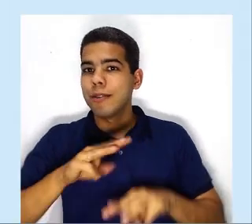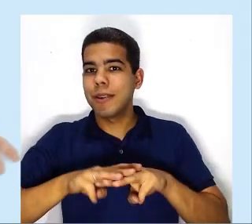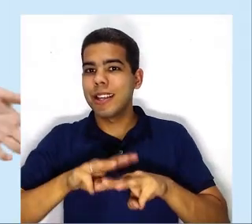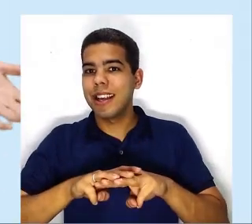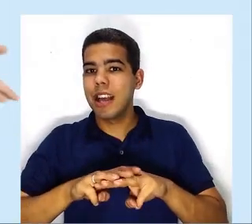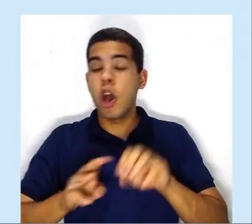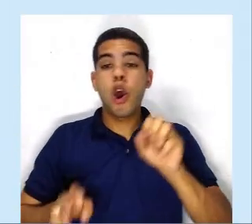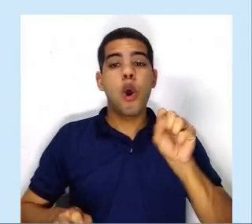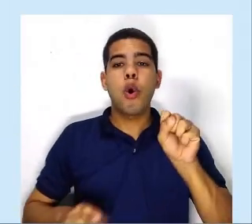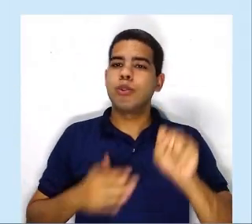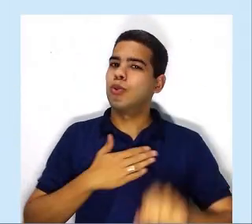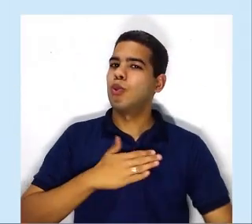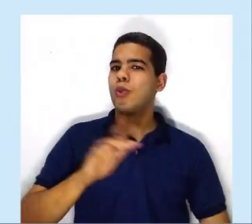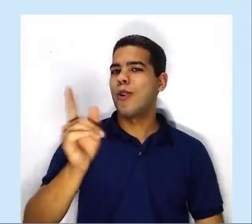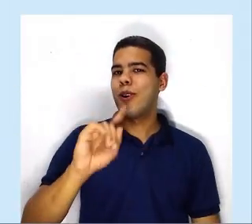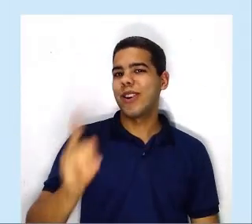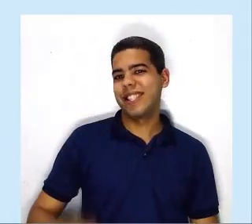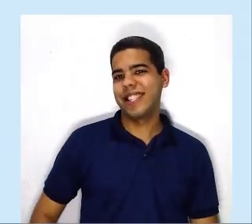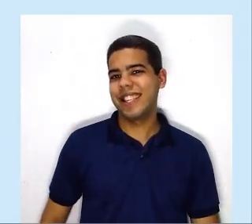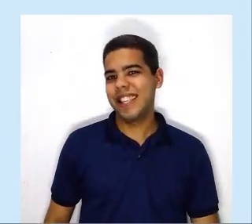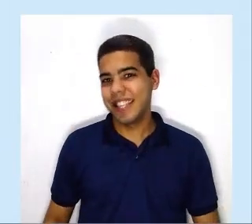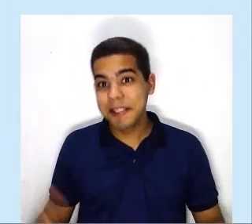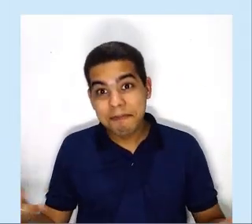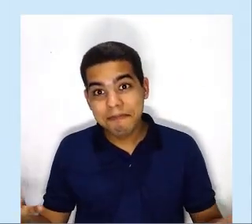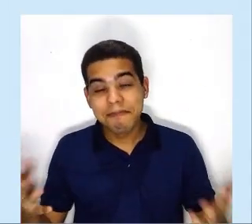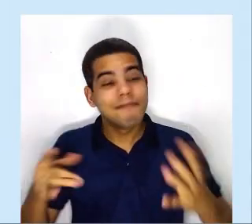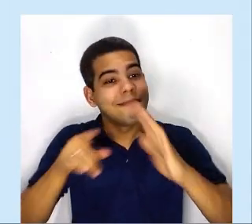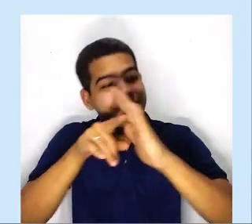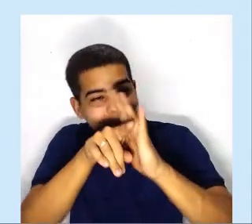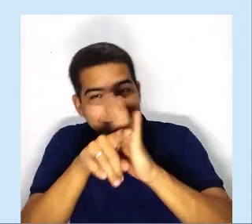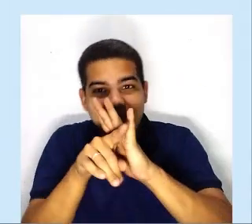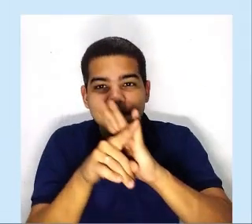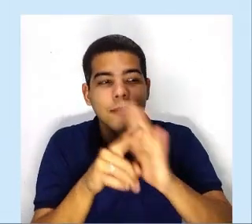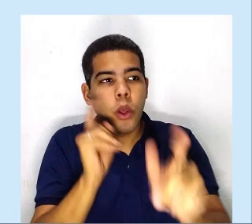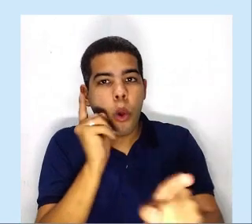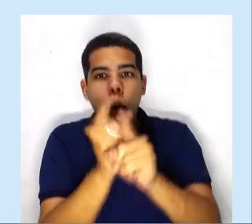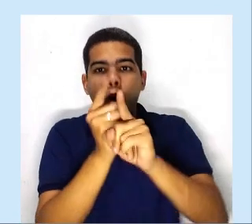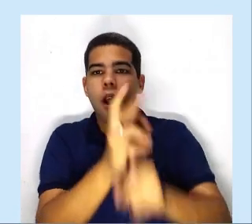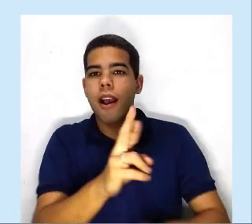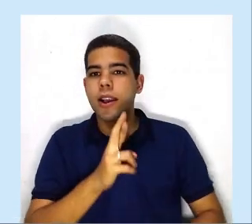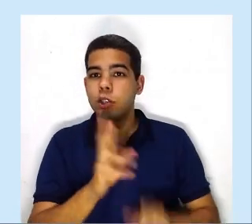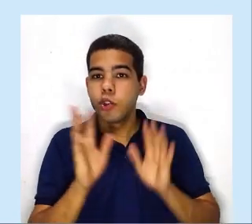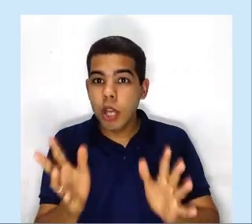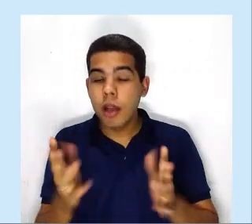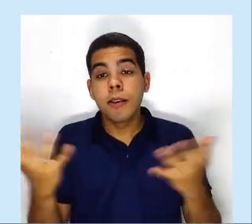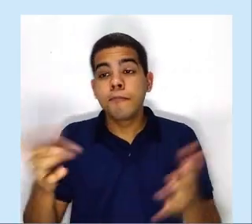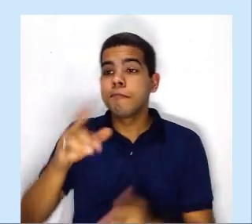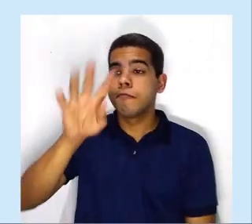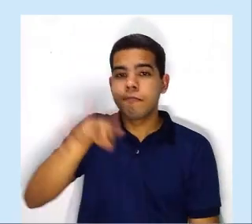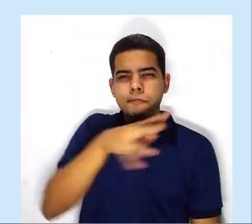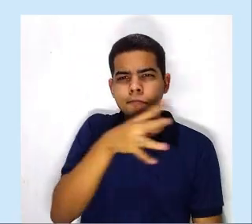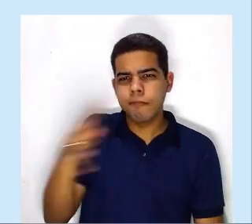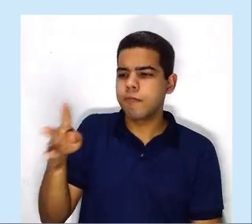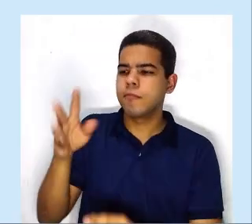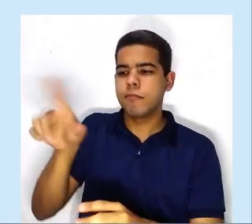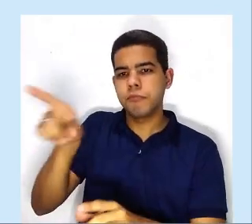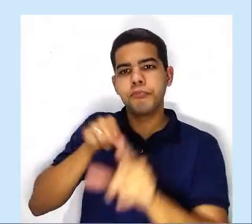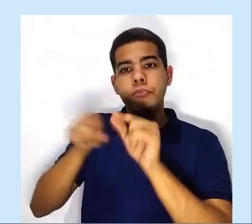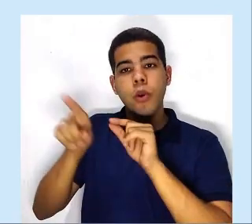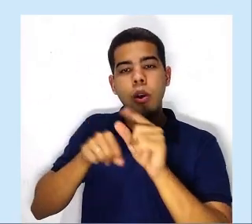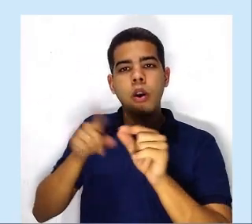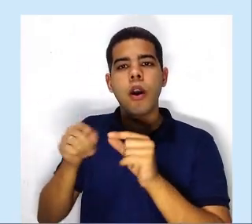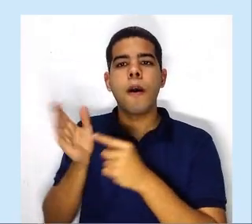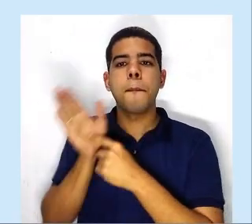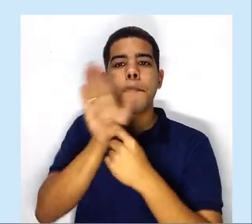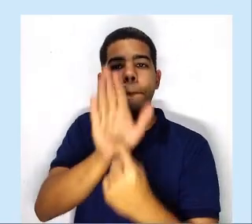gostam. Agora que nós já temos o resultado da pesquisa, vamos escolher uma representação gráfica para colocar os